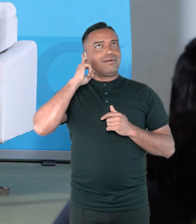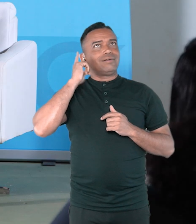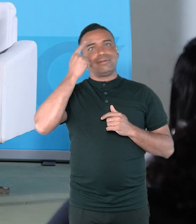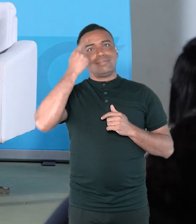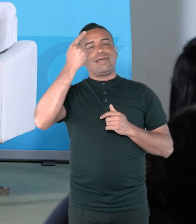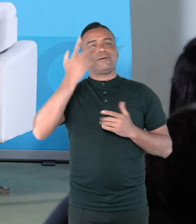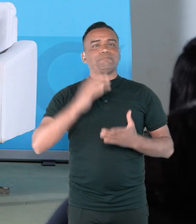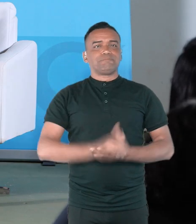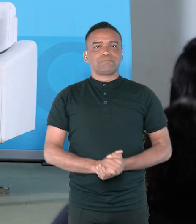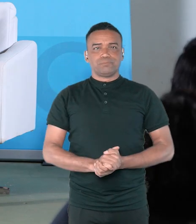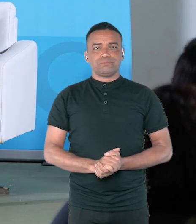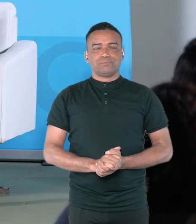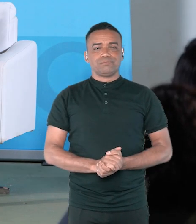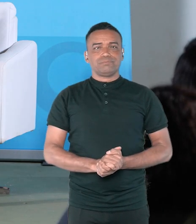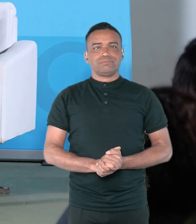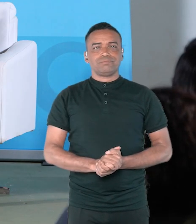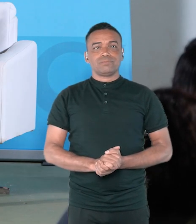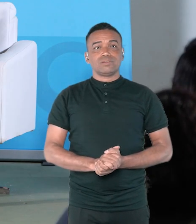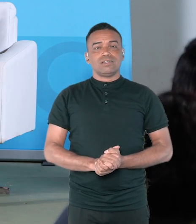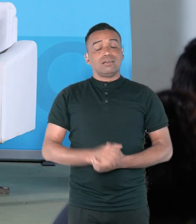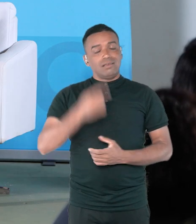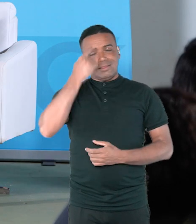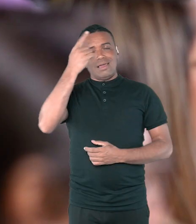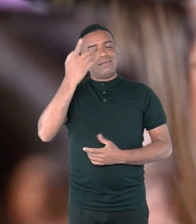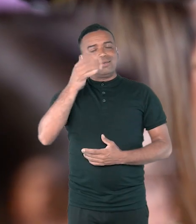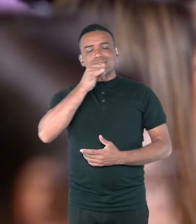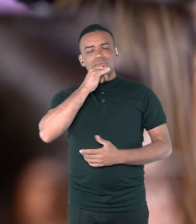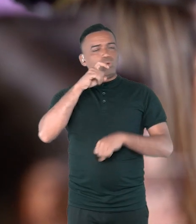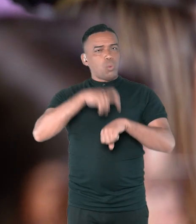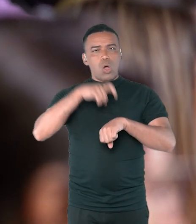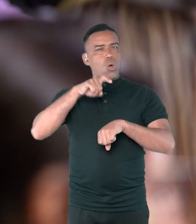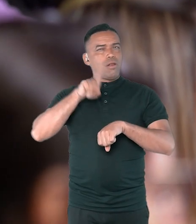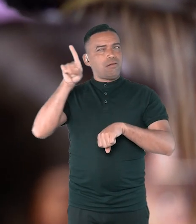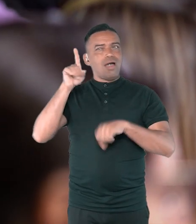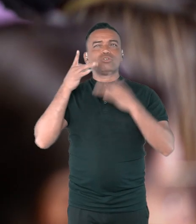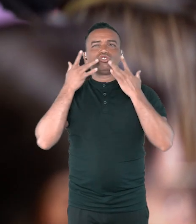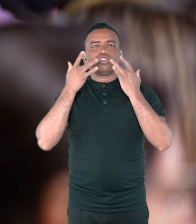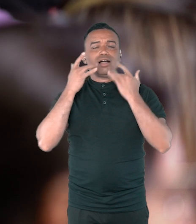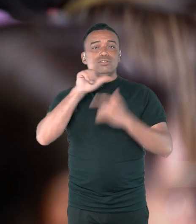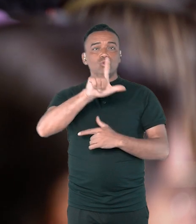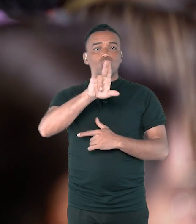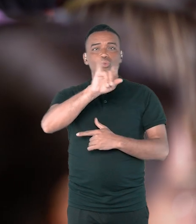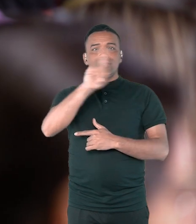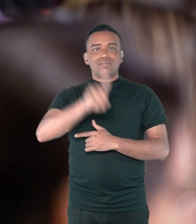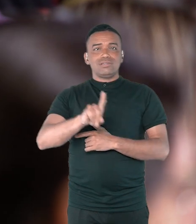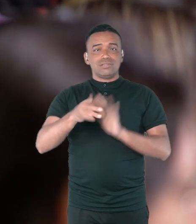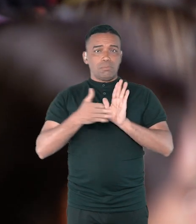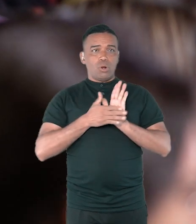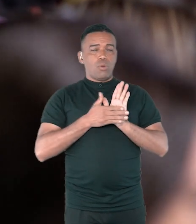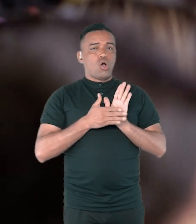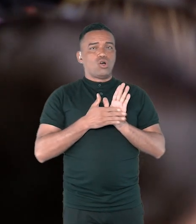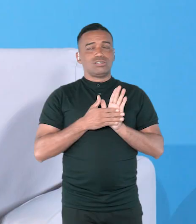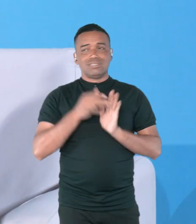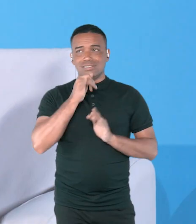ideia, né, que me fez fazer... A plateia acompanha com atenção. Nos propôs